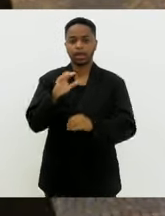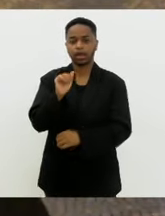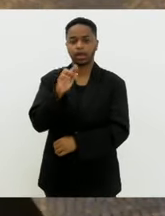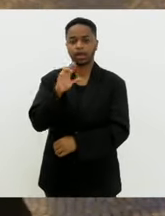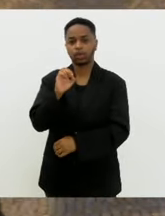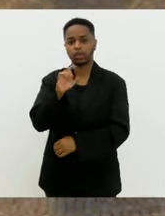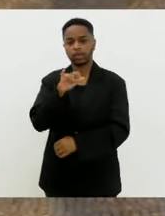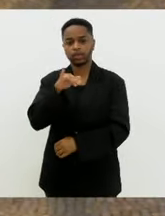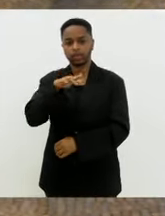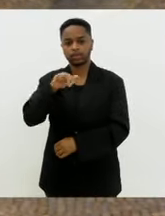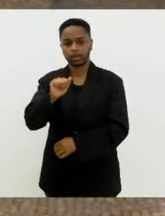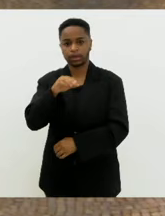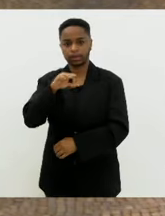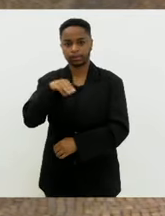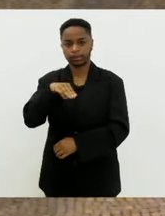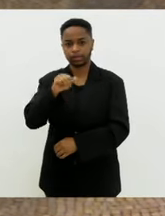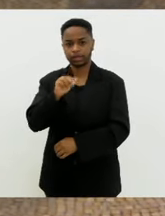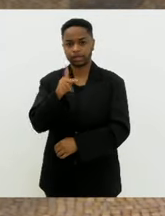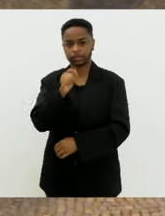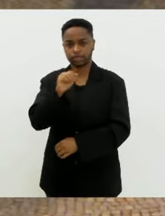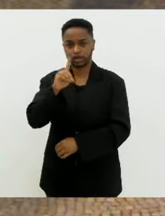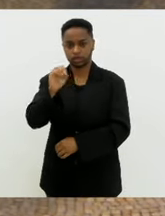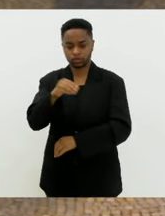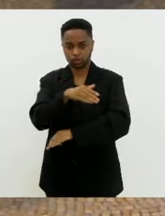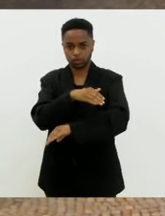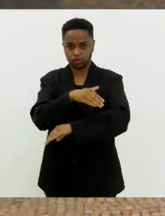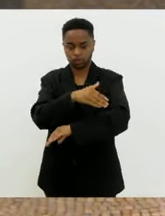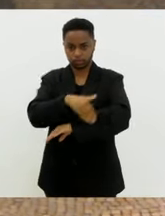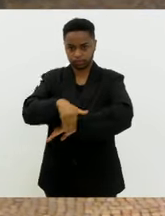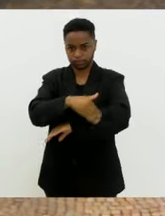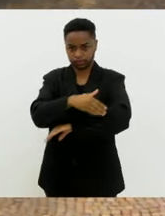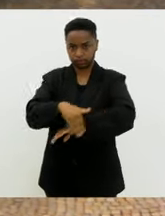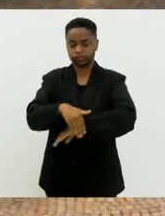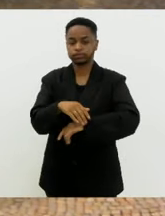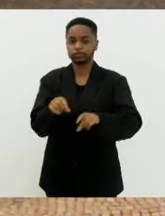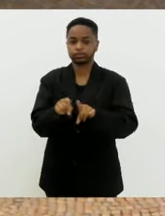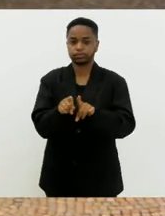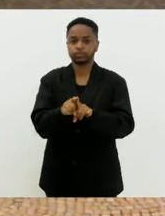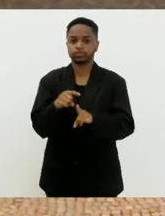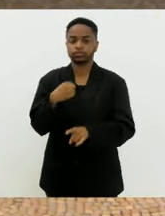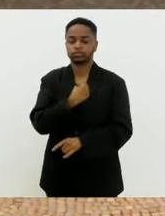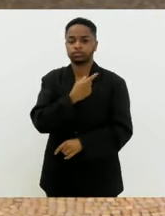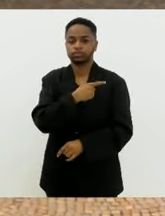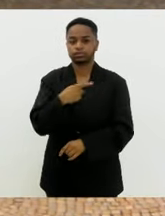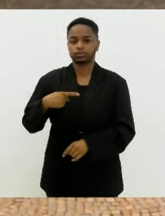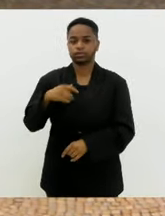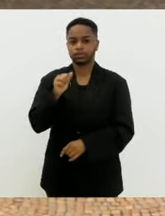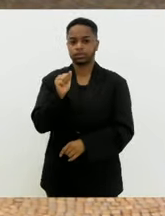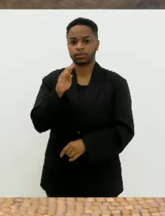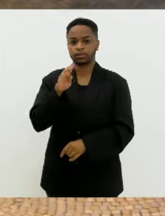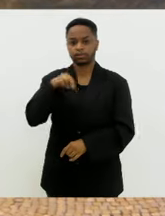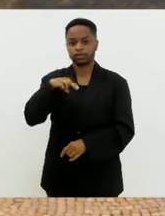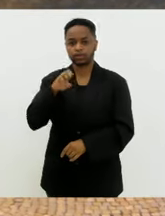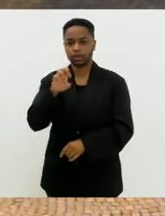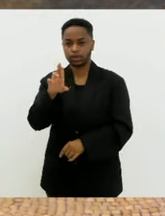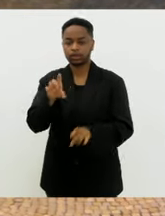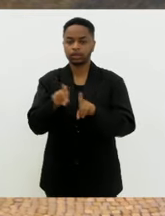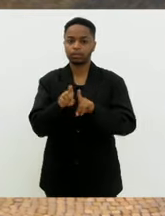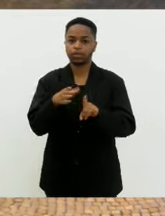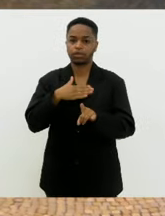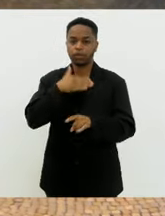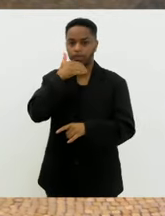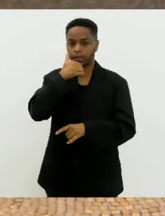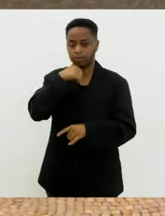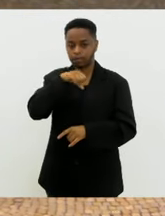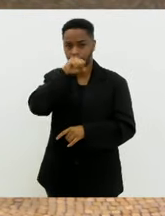onde preside o nosso ilustre pastor Abner, e da qual meus pais fizeram parte, eu fui criado naquela igreja.